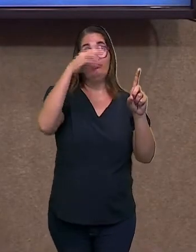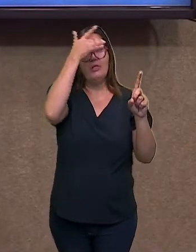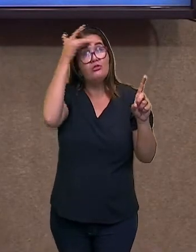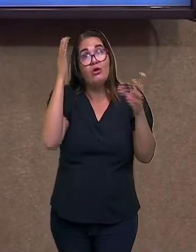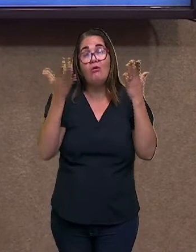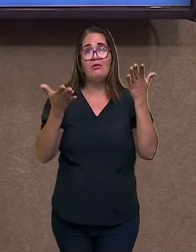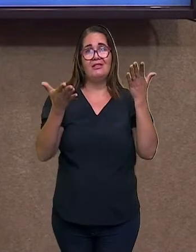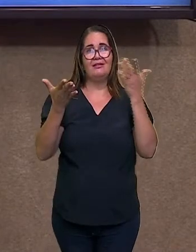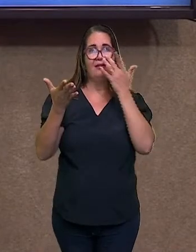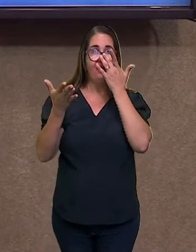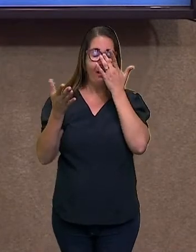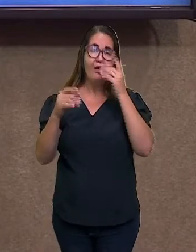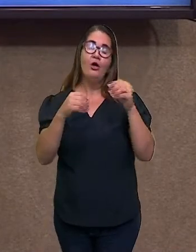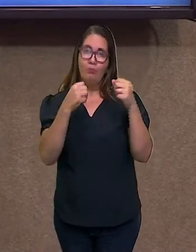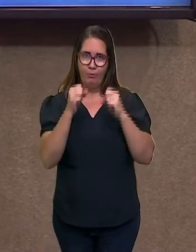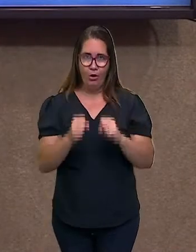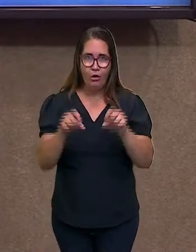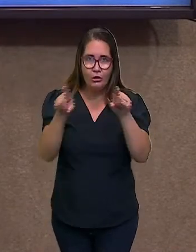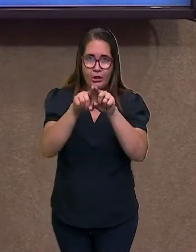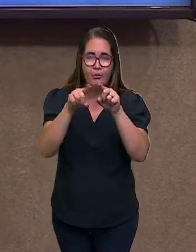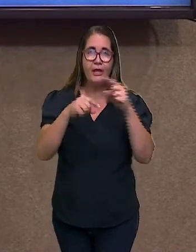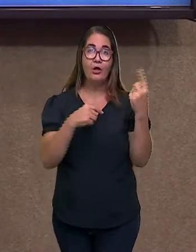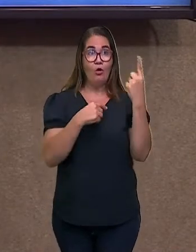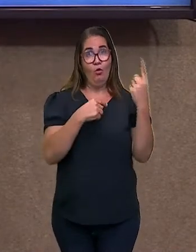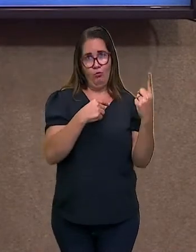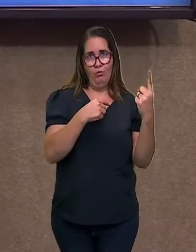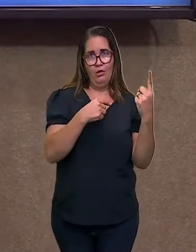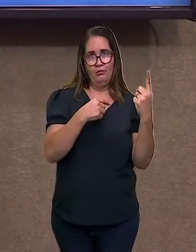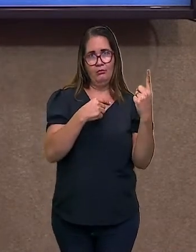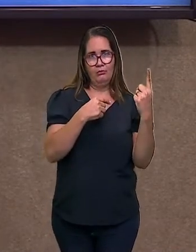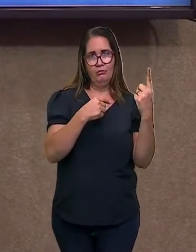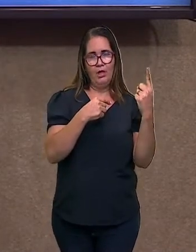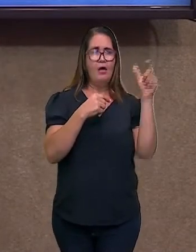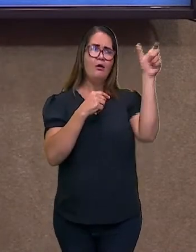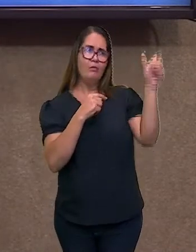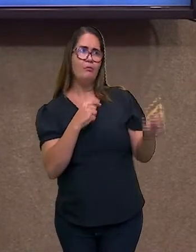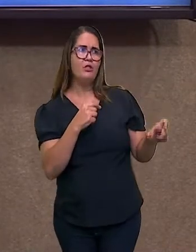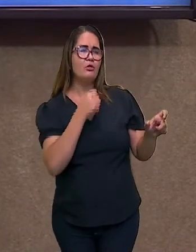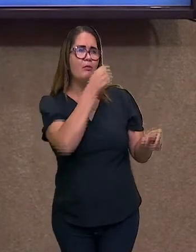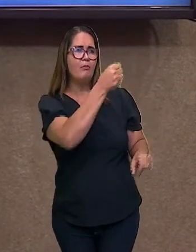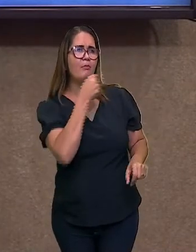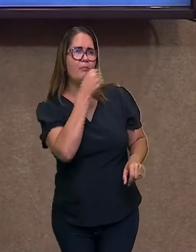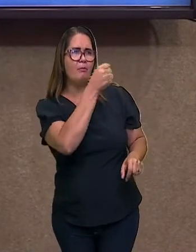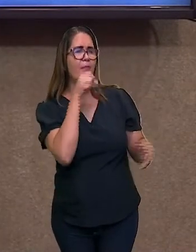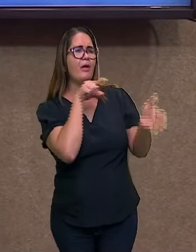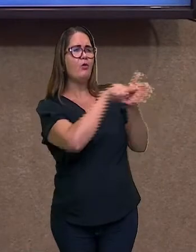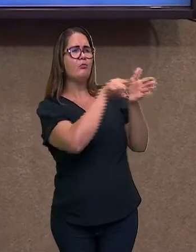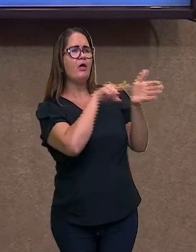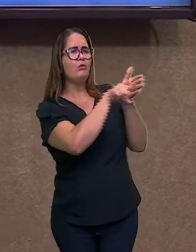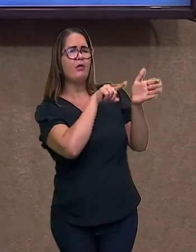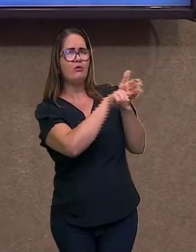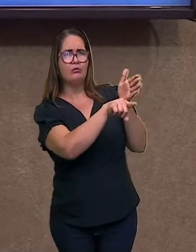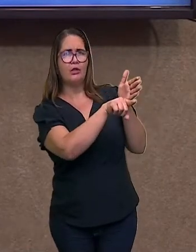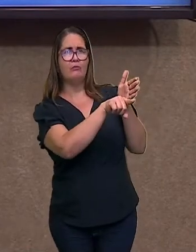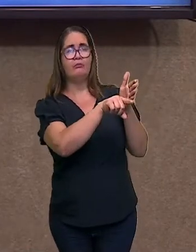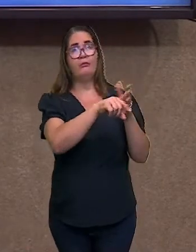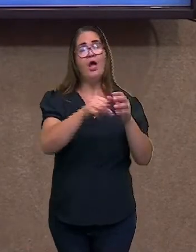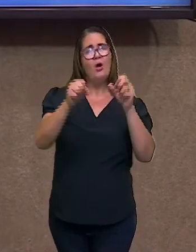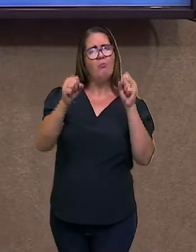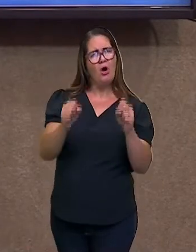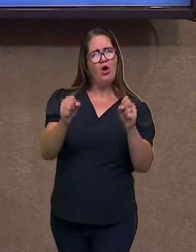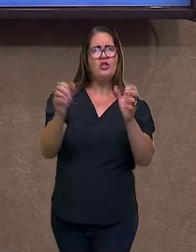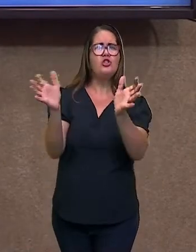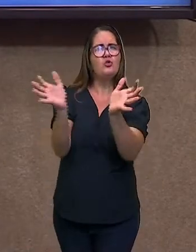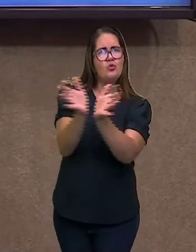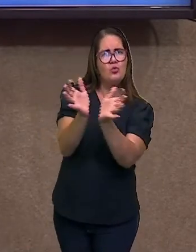uma pessoa só faz a entrevista, né? Quando uma pessoa só faz as perguntas, e ela é coletiva